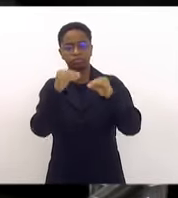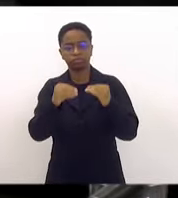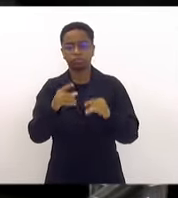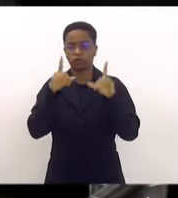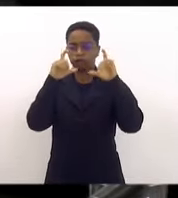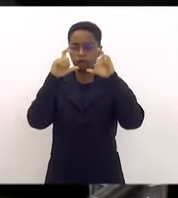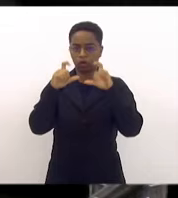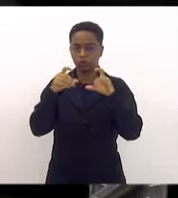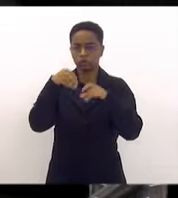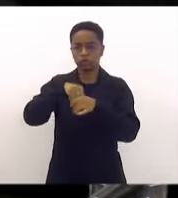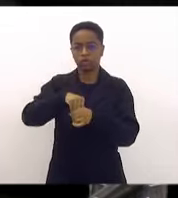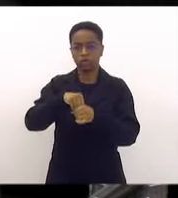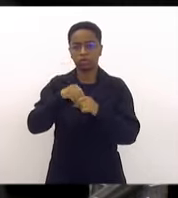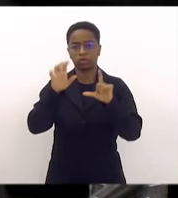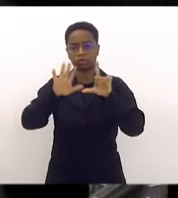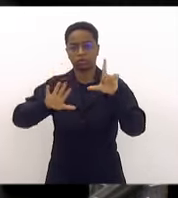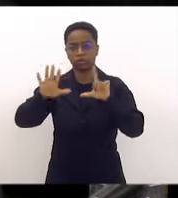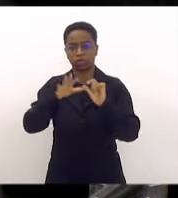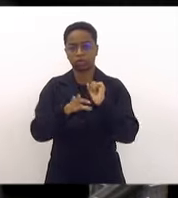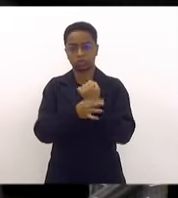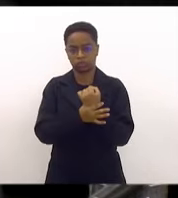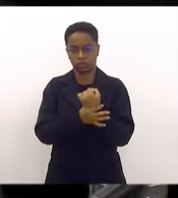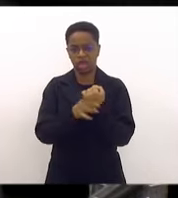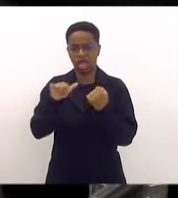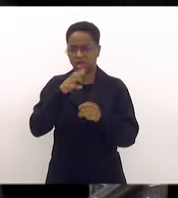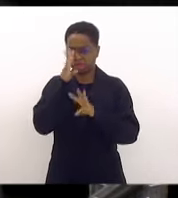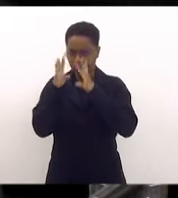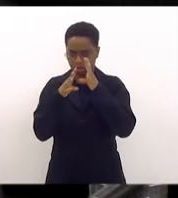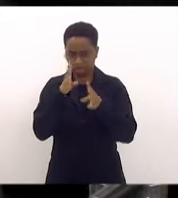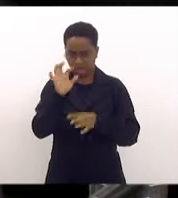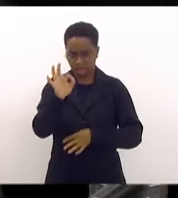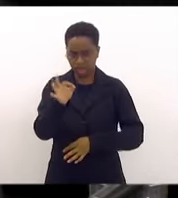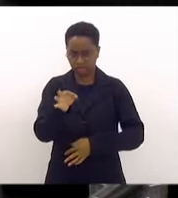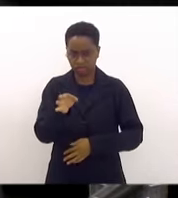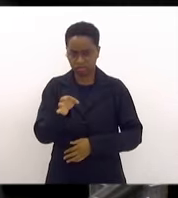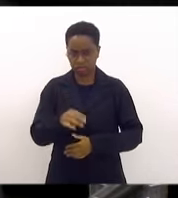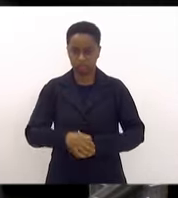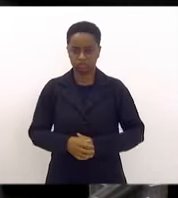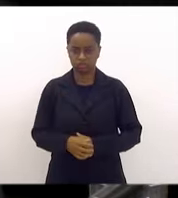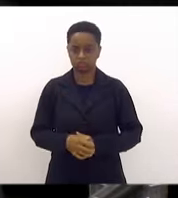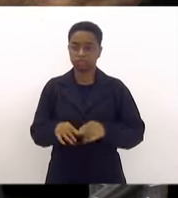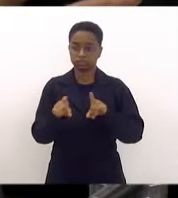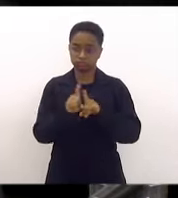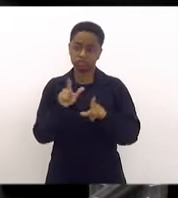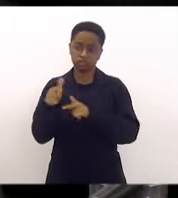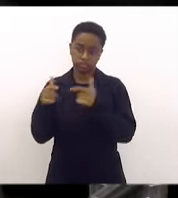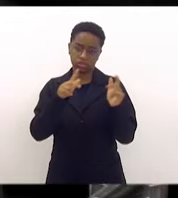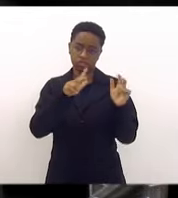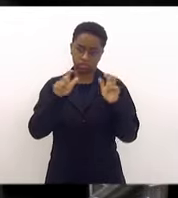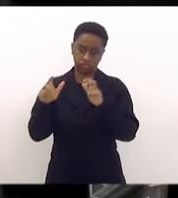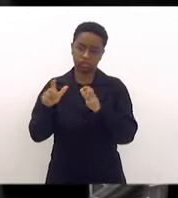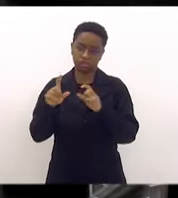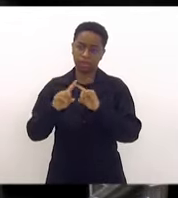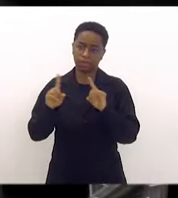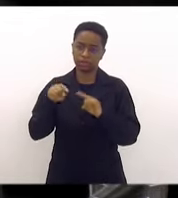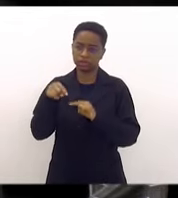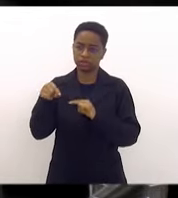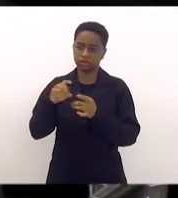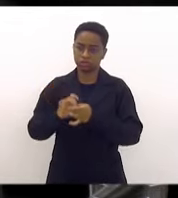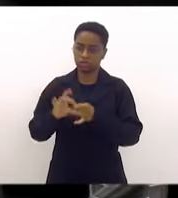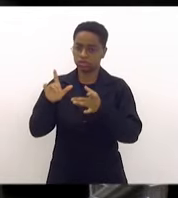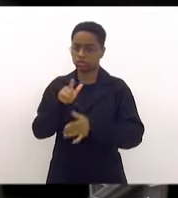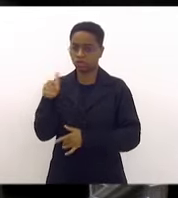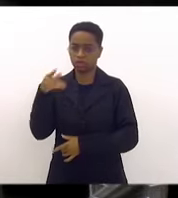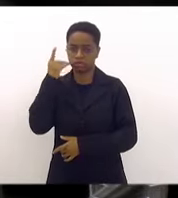foto dentro do portal de segurança é aleatório Há outras colocações mas para dar oportunidade paraos meus colegas se